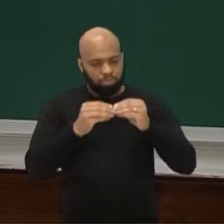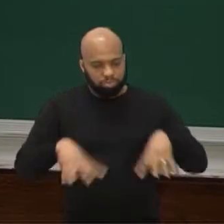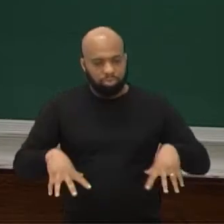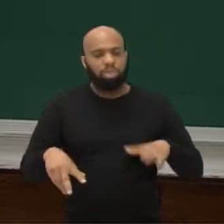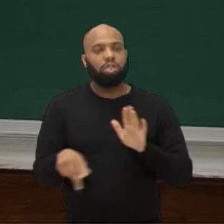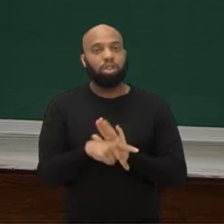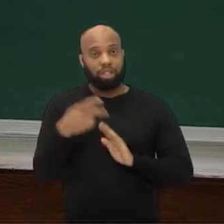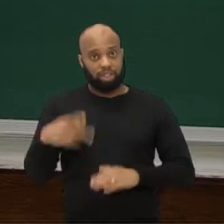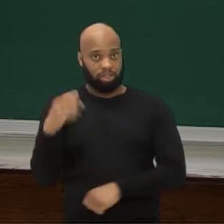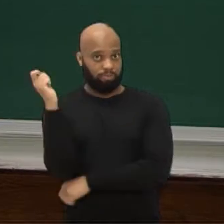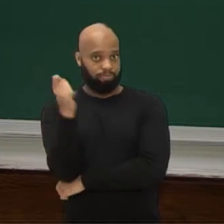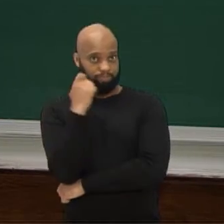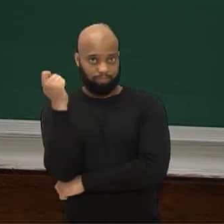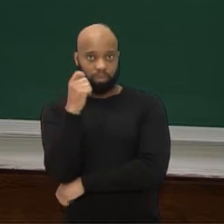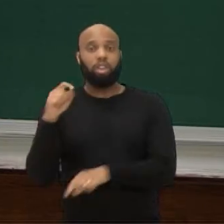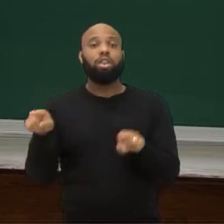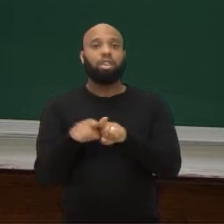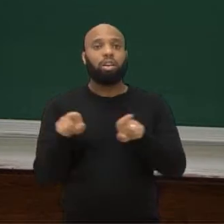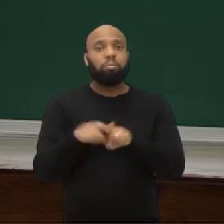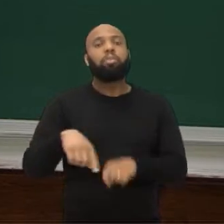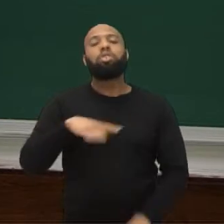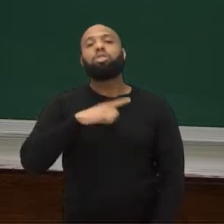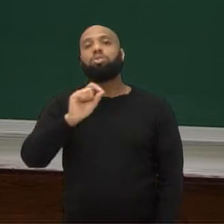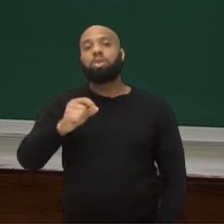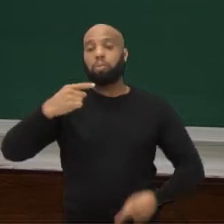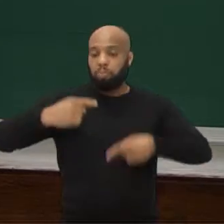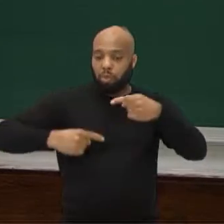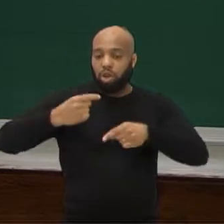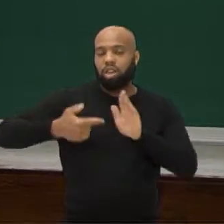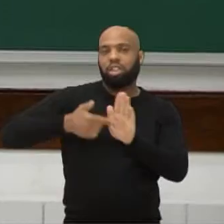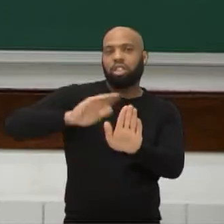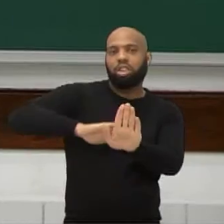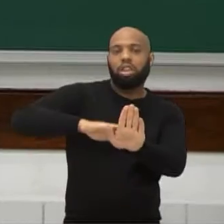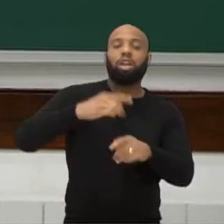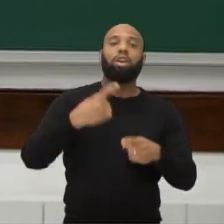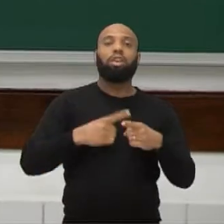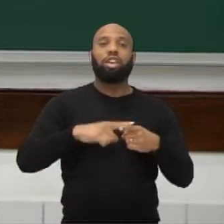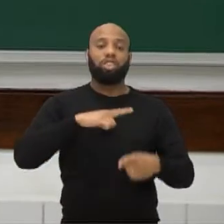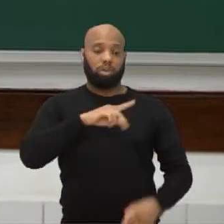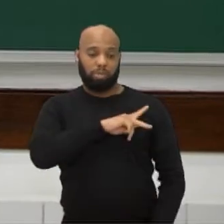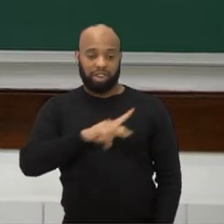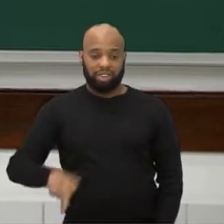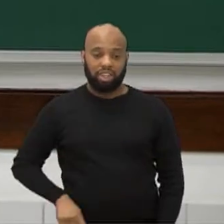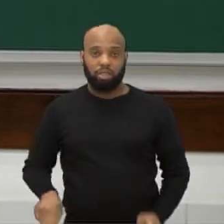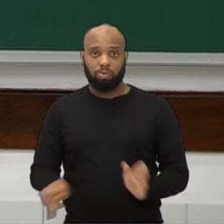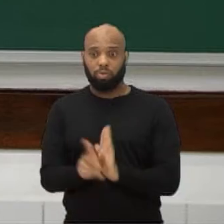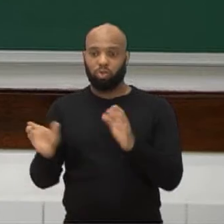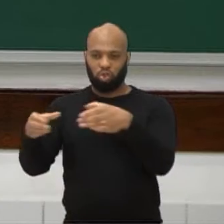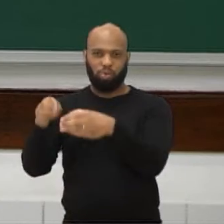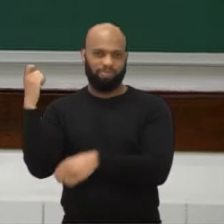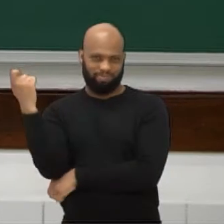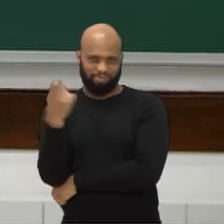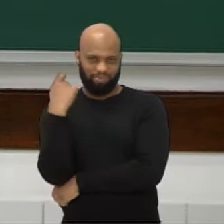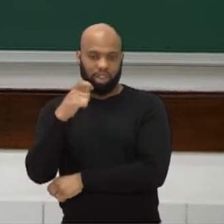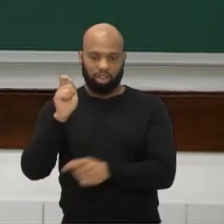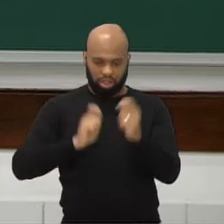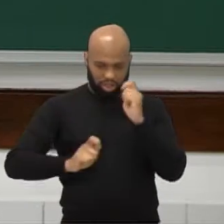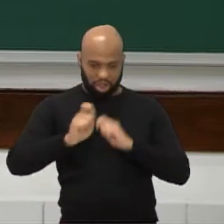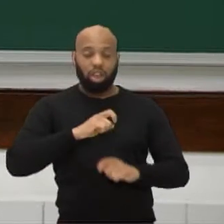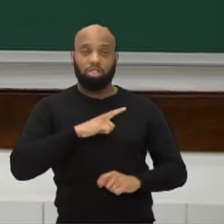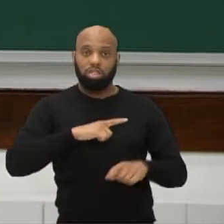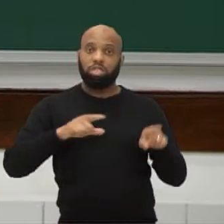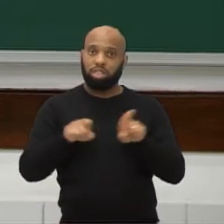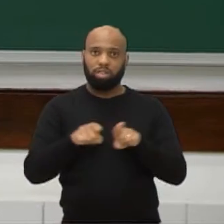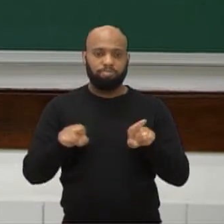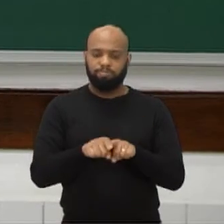gaúchos brasileiros e, além disso, tinha uma questão política. O presidente da província, aquele que administrava a província,